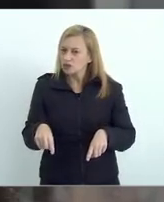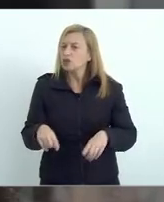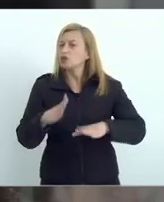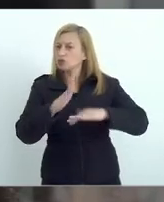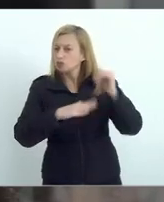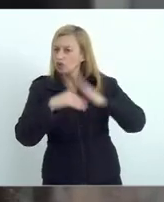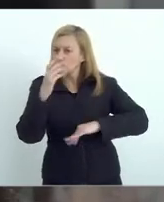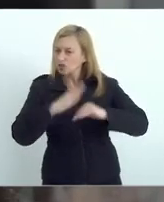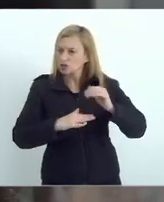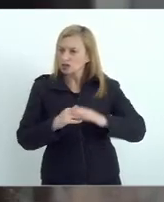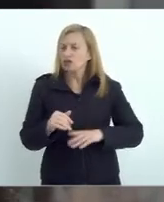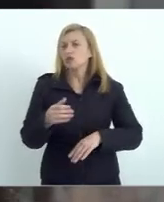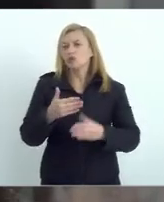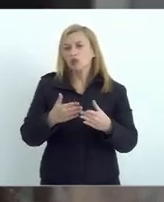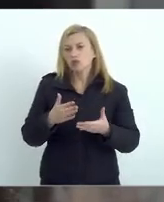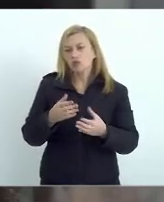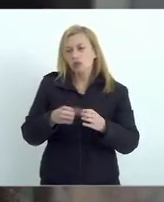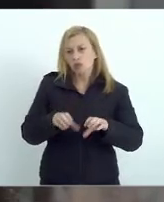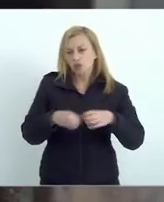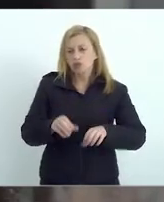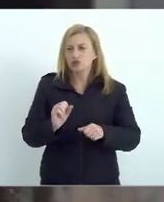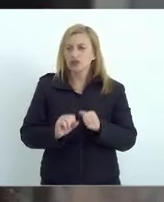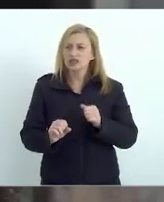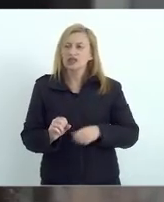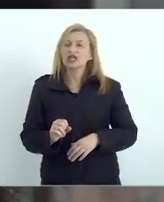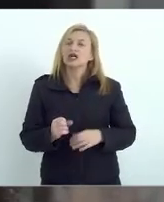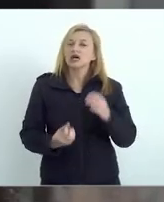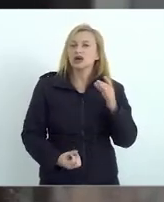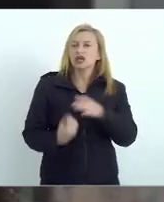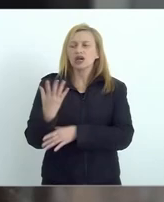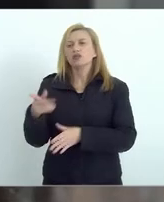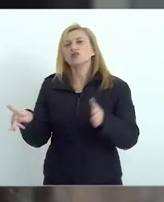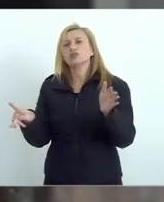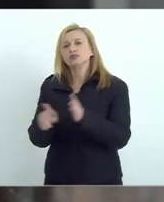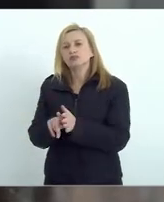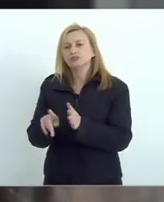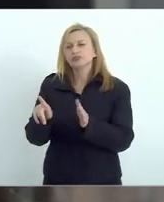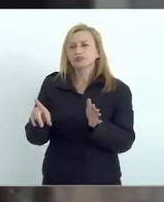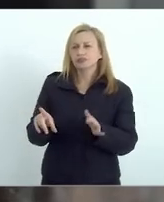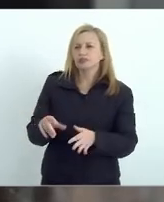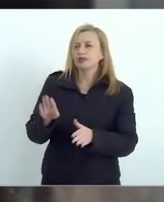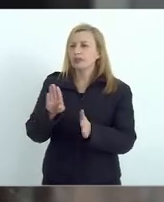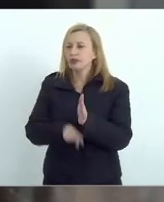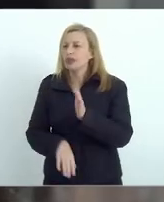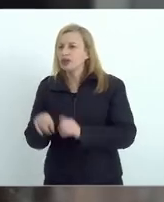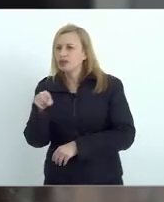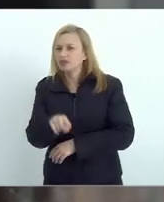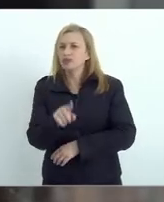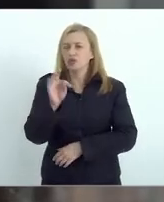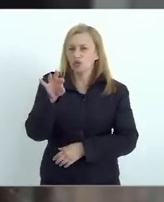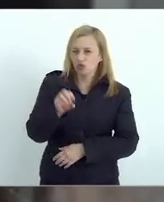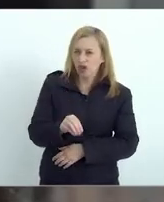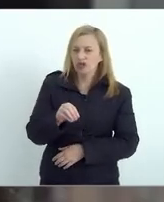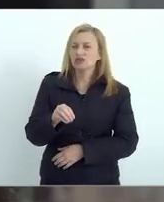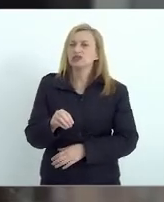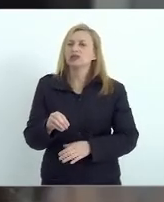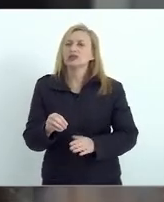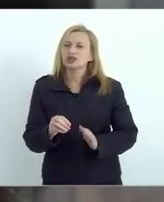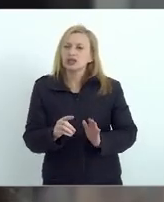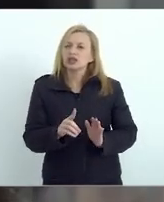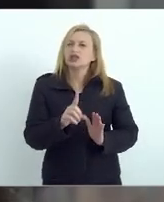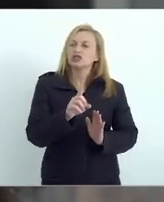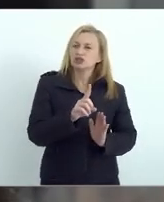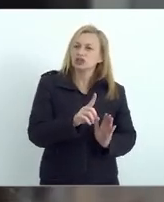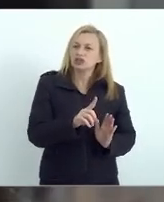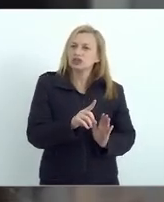profissional fazer aquele concurso e nós construímos um projeto de lei derrubamos aqui o veto foi vetado